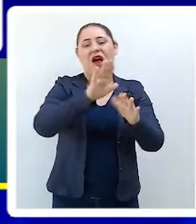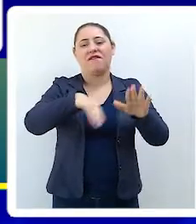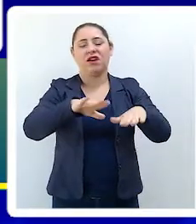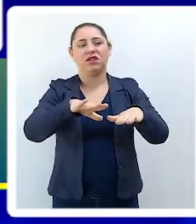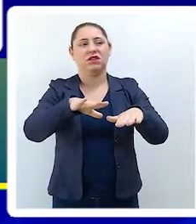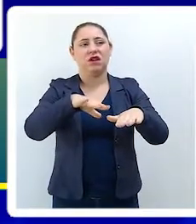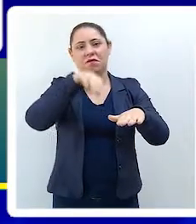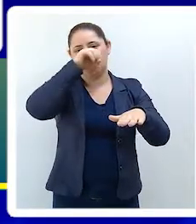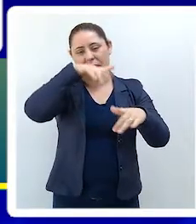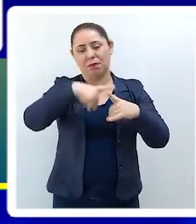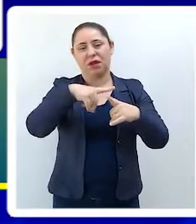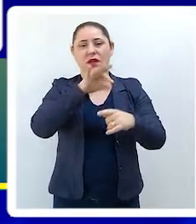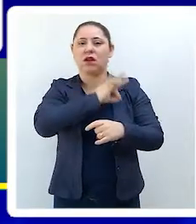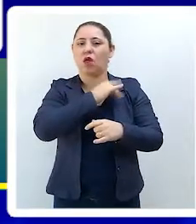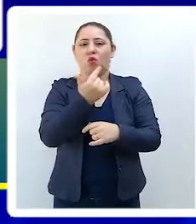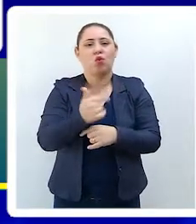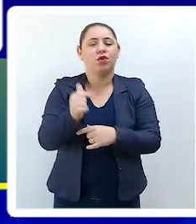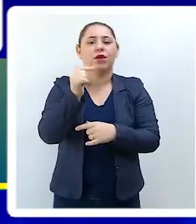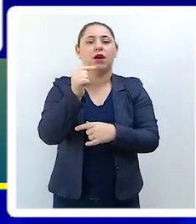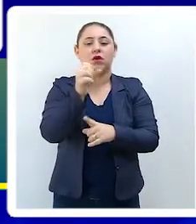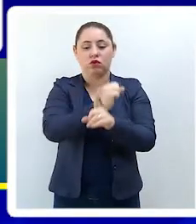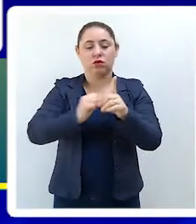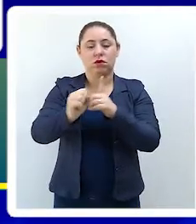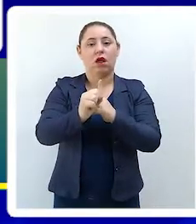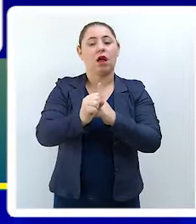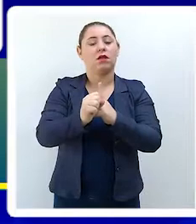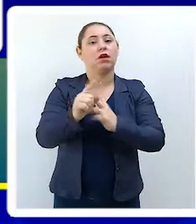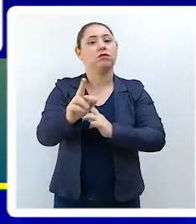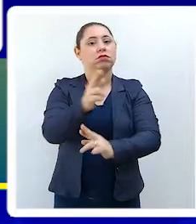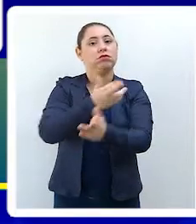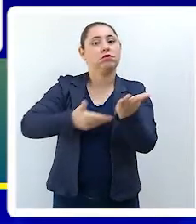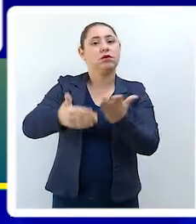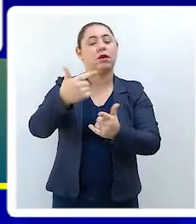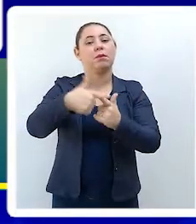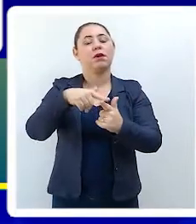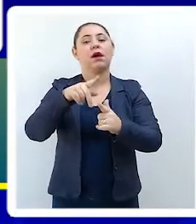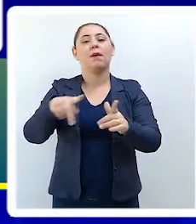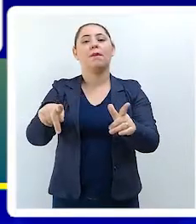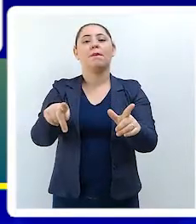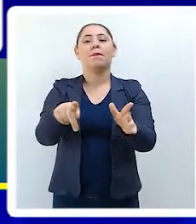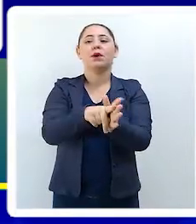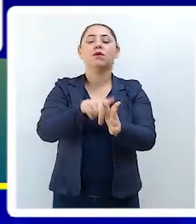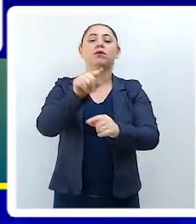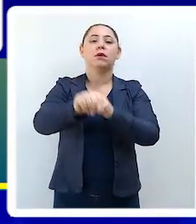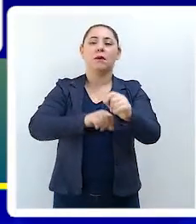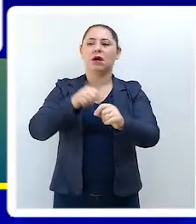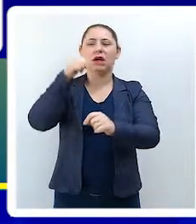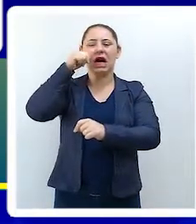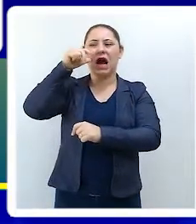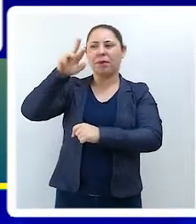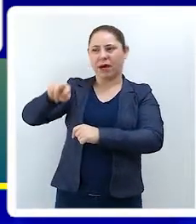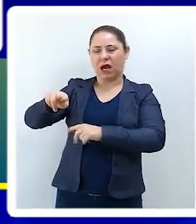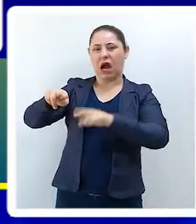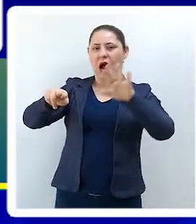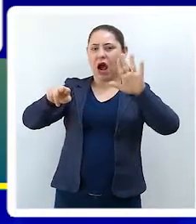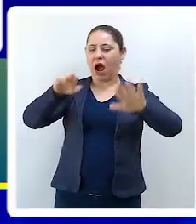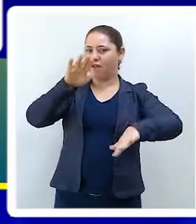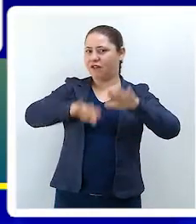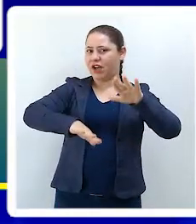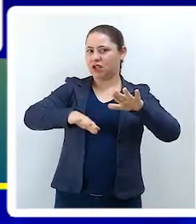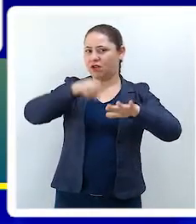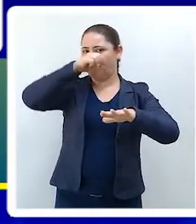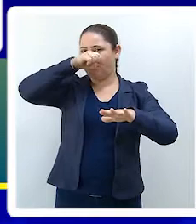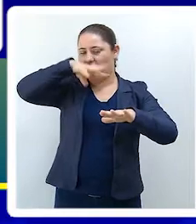Então, tanto a sociedade como um todo está envolvida nisso. Por quê? Porque pode ser a tua irmã que está sofrendo